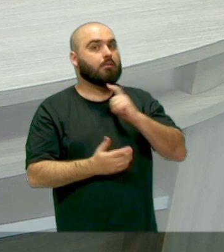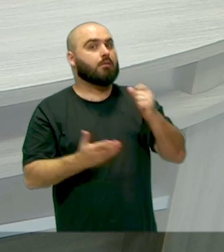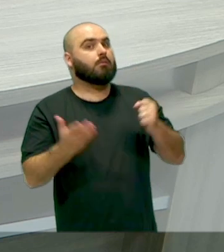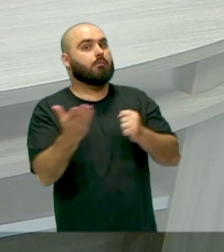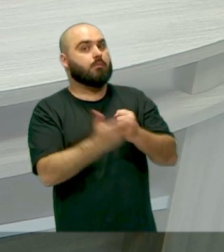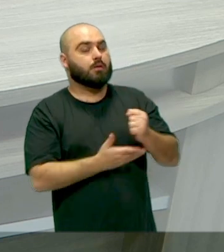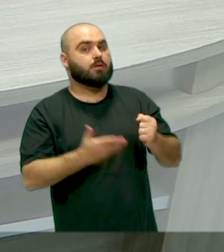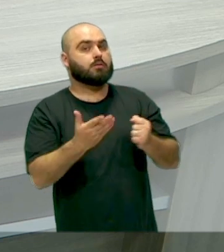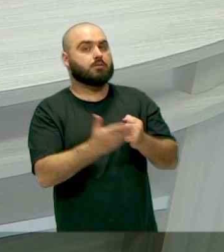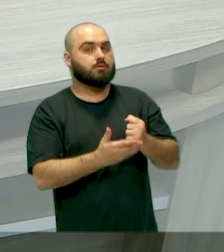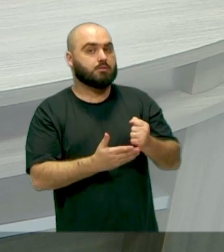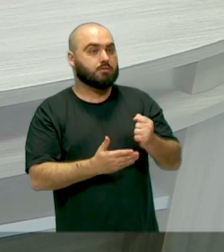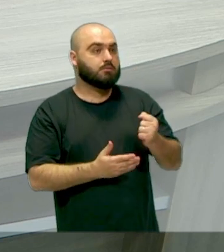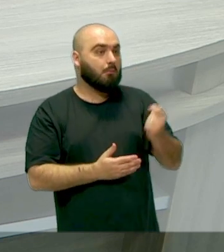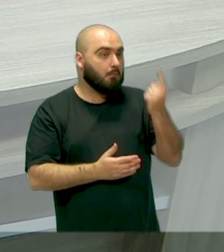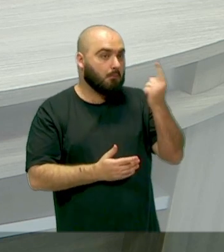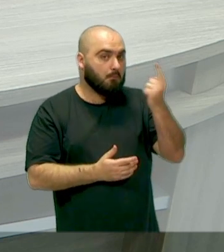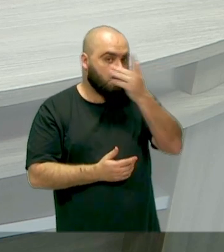impossível assim de ter alguém que